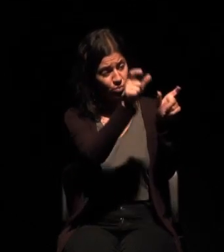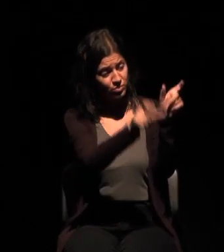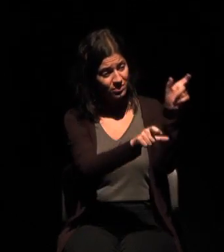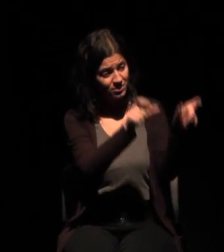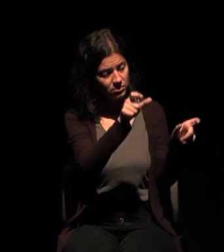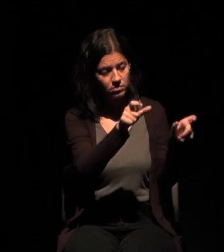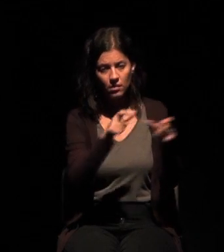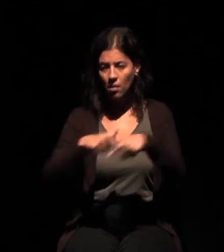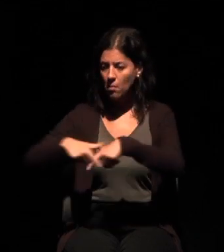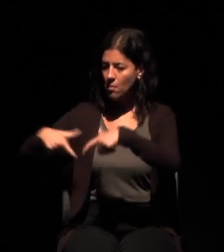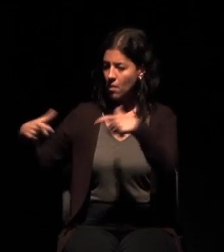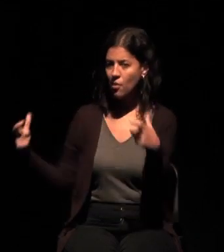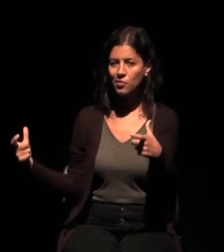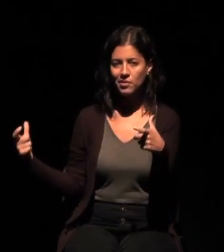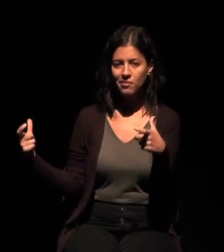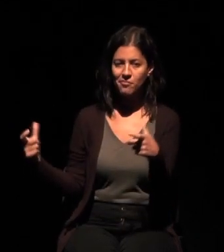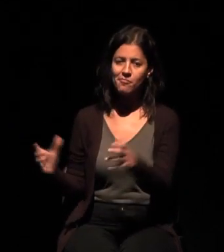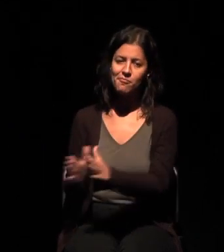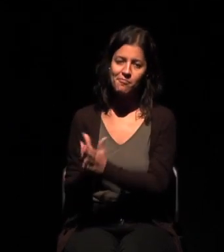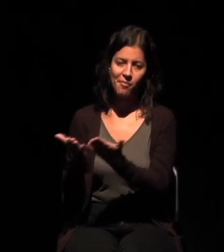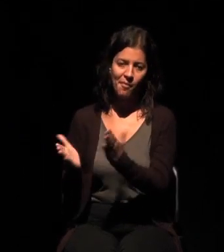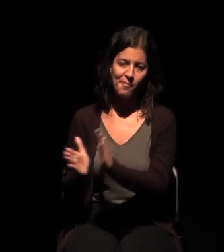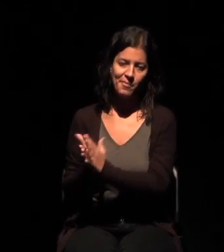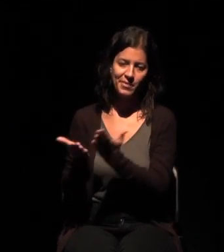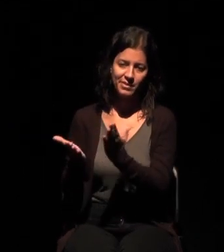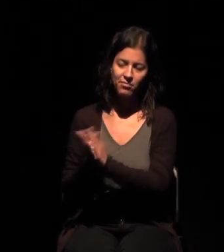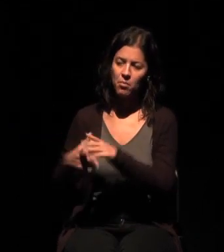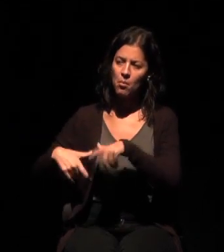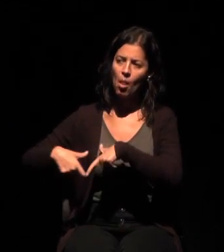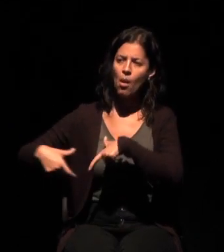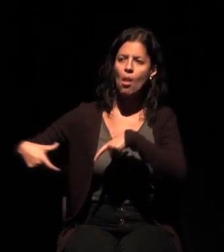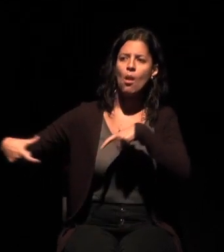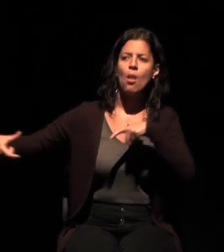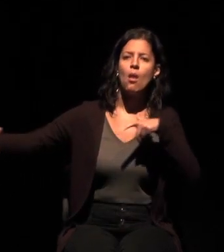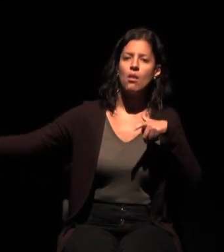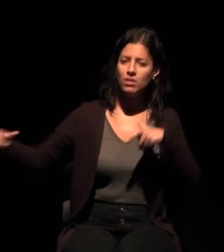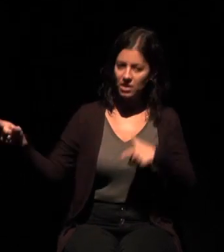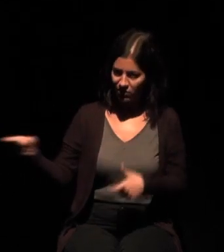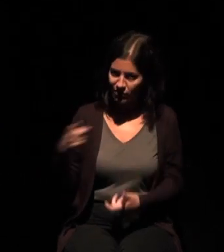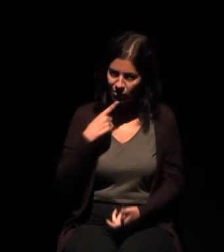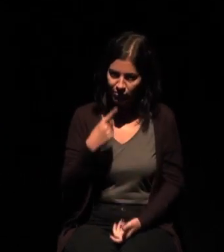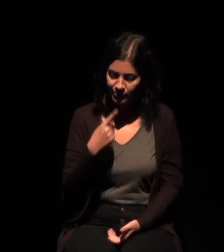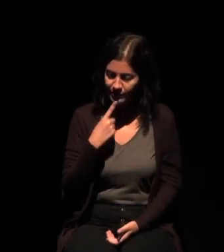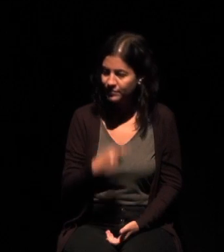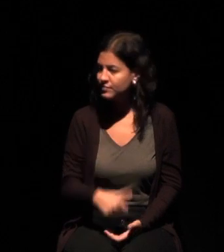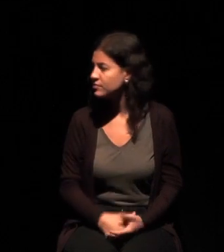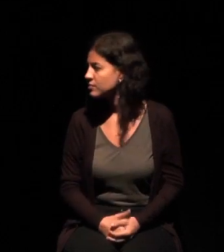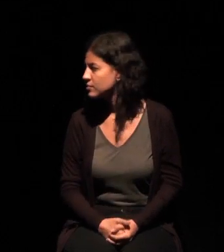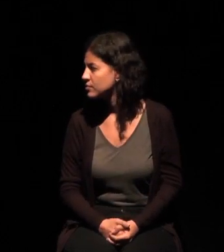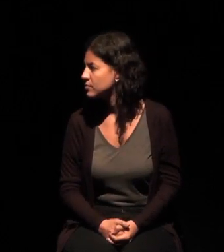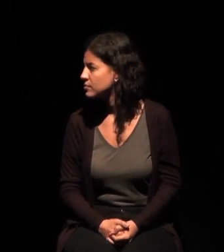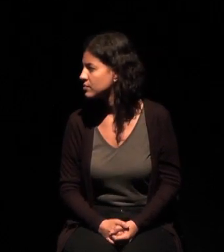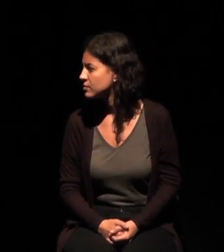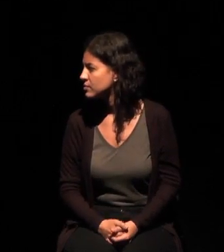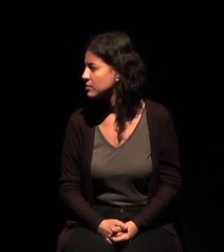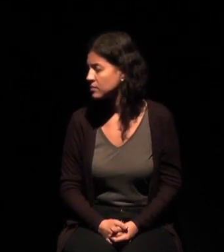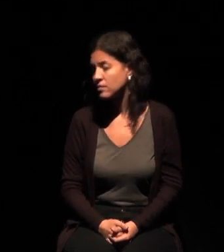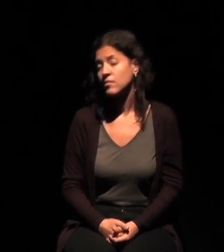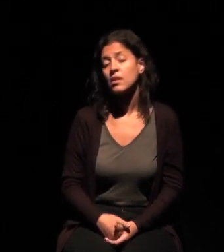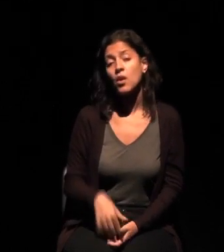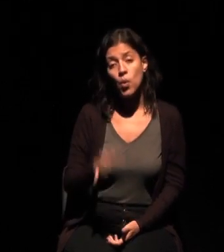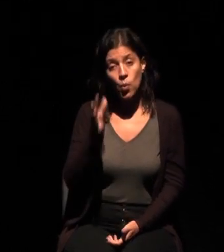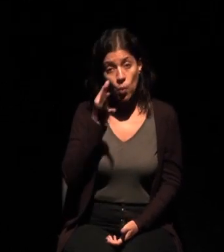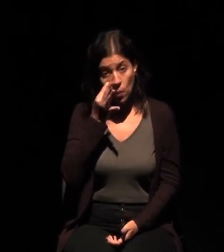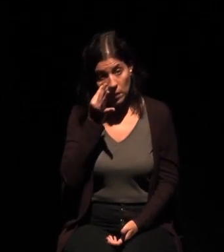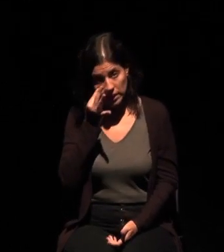ea curva da miséria que se estende para além de qualquer consideração humanista de temos que